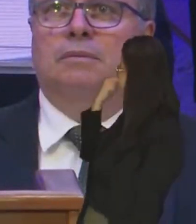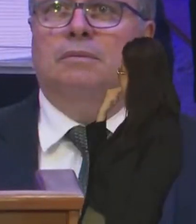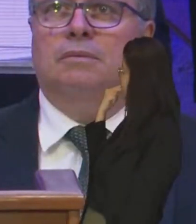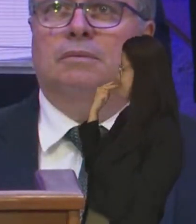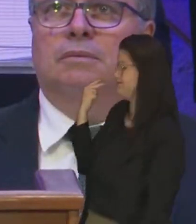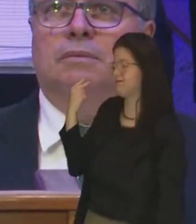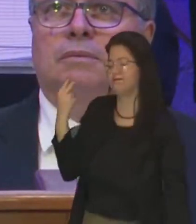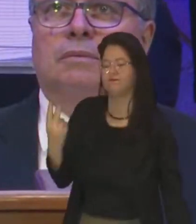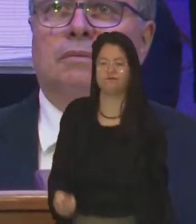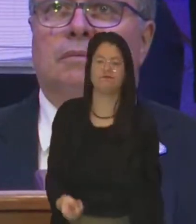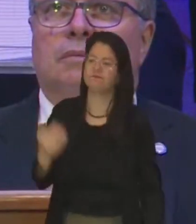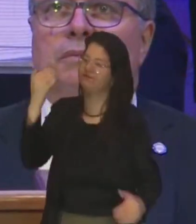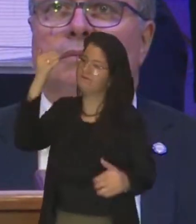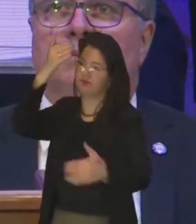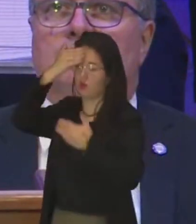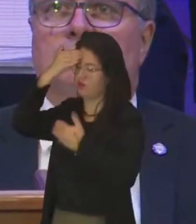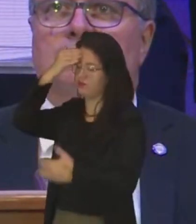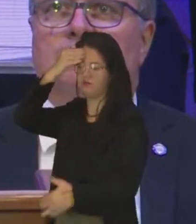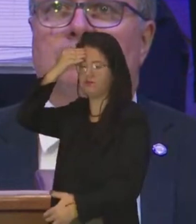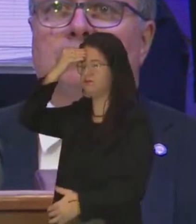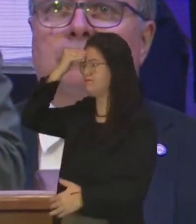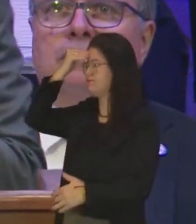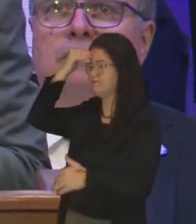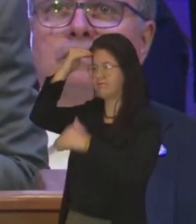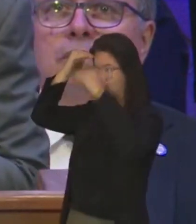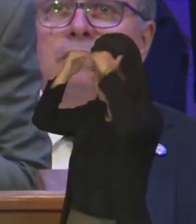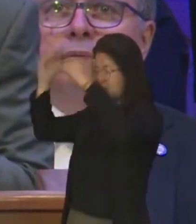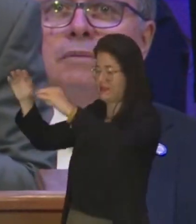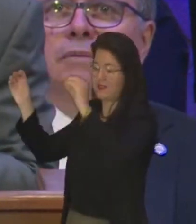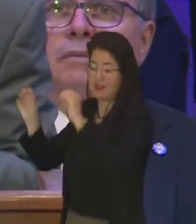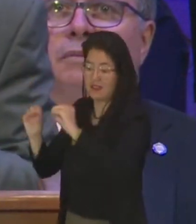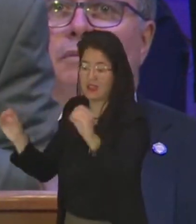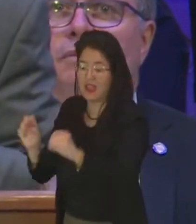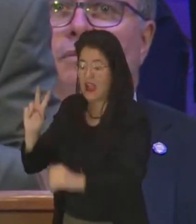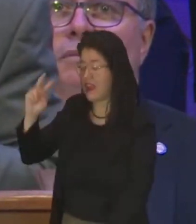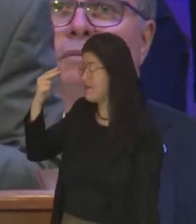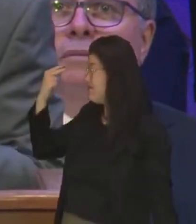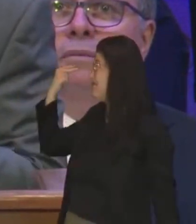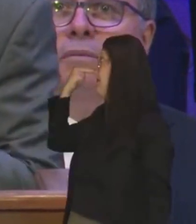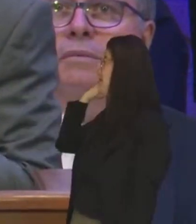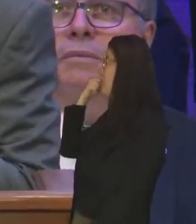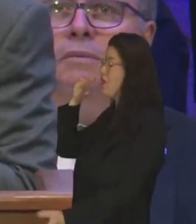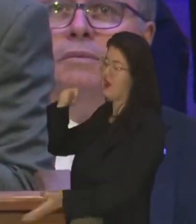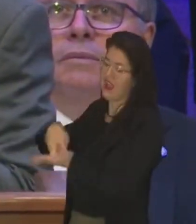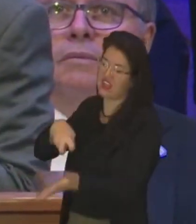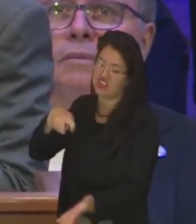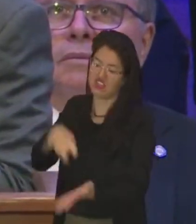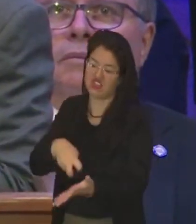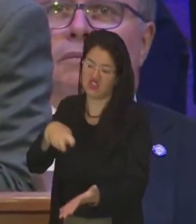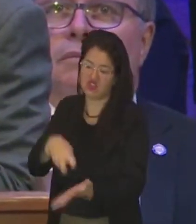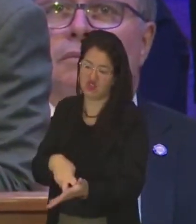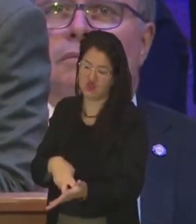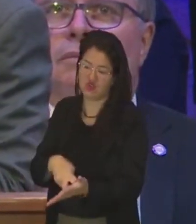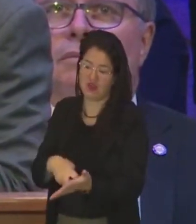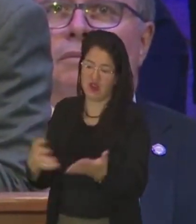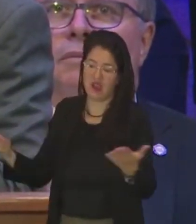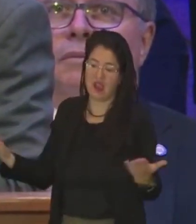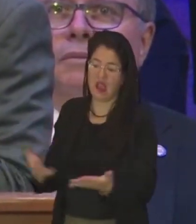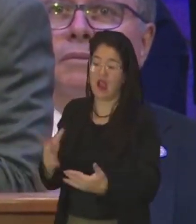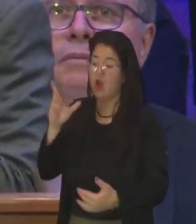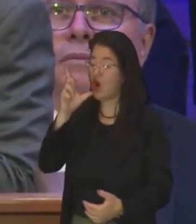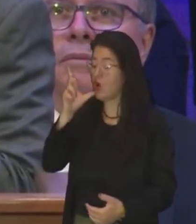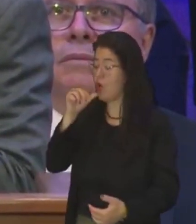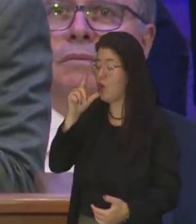trás, desobedeceram. E ao olhar para trás, eles já viram um castigo. Agora, o mar estava